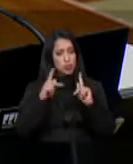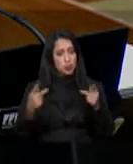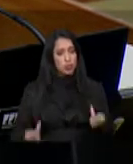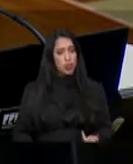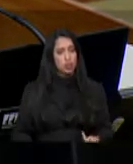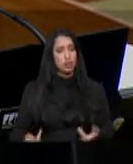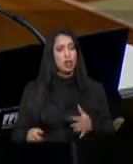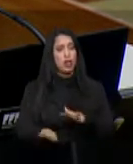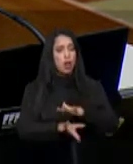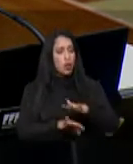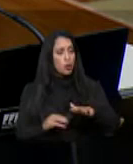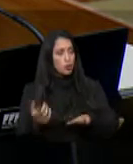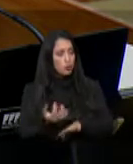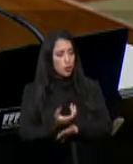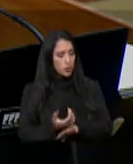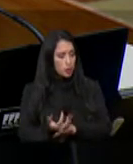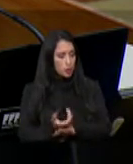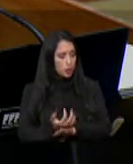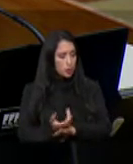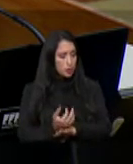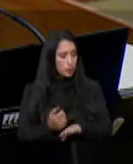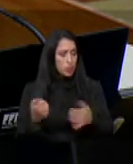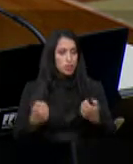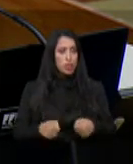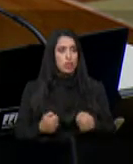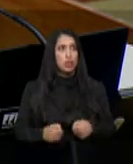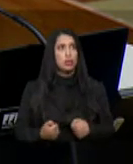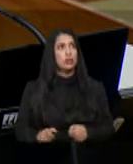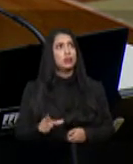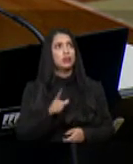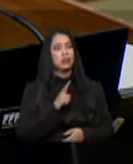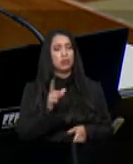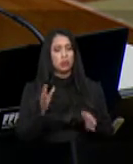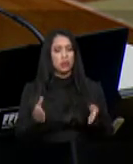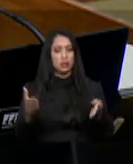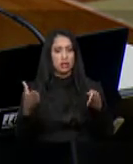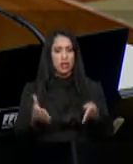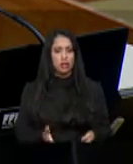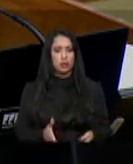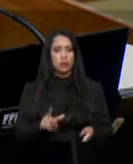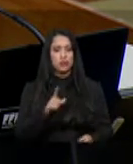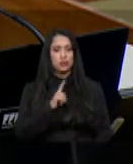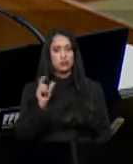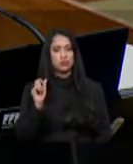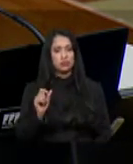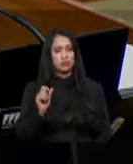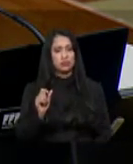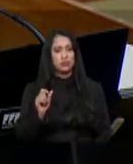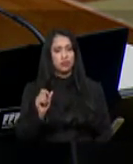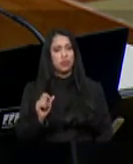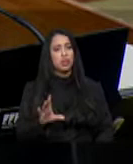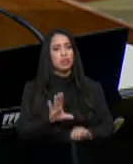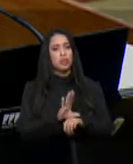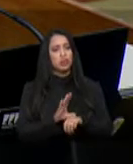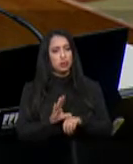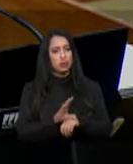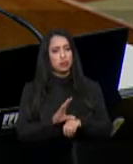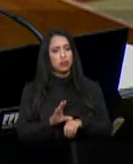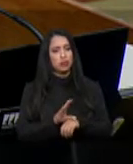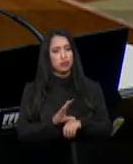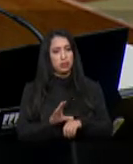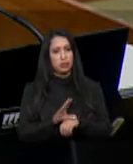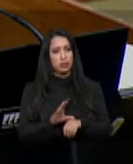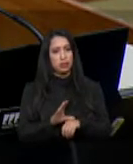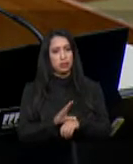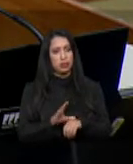aqui também, expressamente, a necessidade de participação popular. E o constituinte, ele